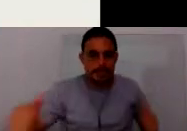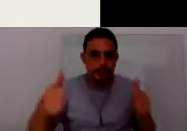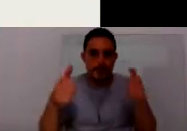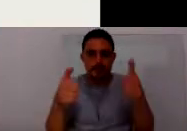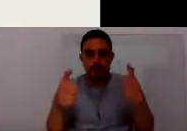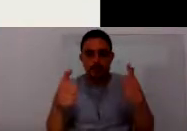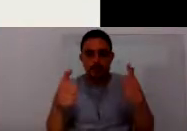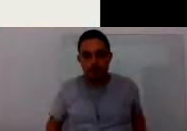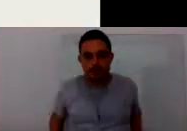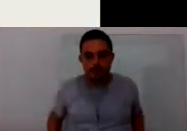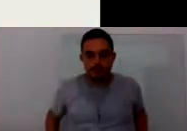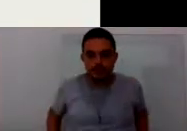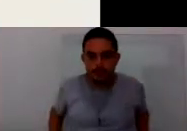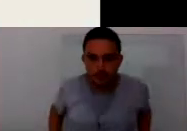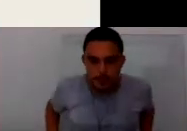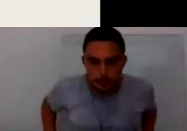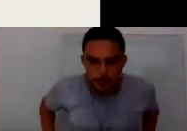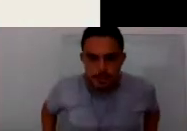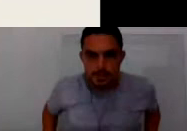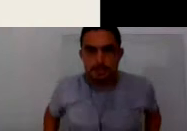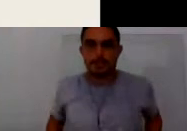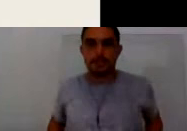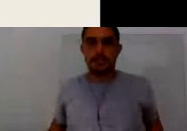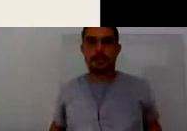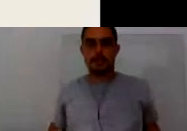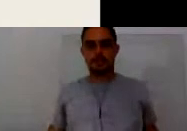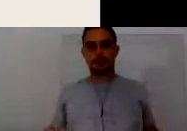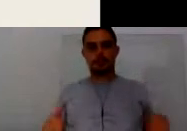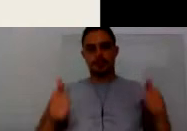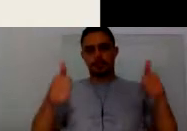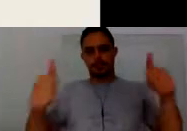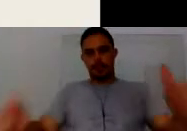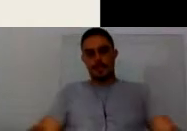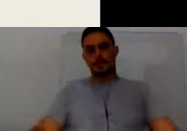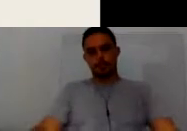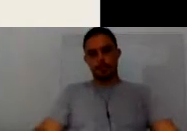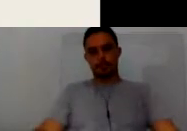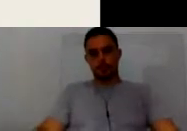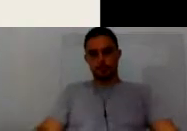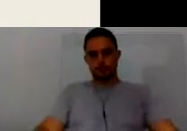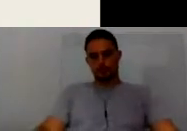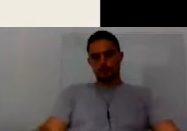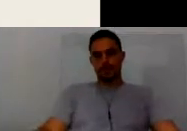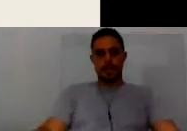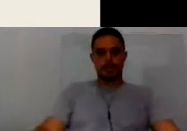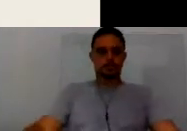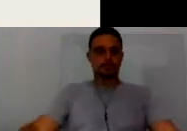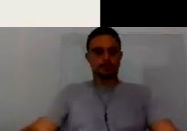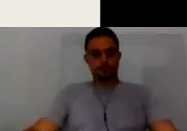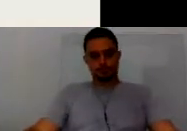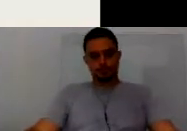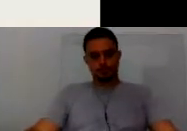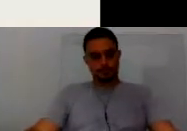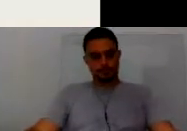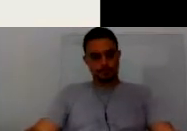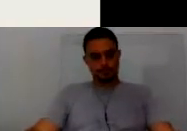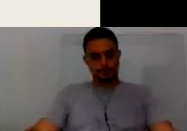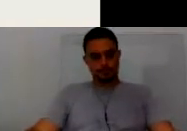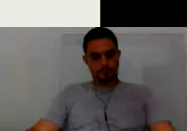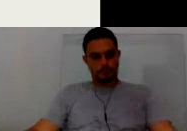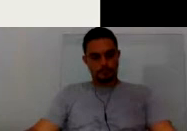pelo Pessoal, tempo. se ninguém tem mais nenhuma dúvida, tá? Eu estou à disposição, mas se ninguém tem mais dúvida, era isso por hoje. Obrigado.